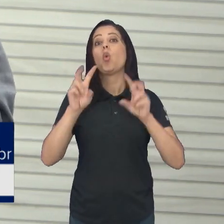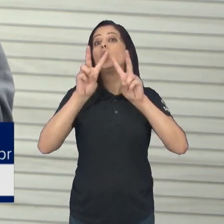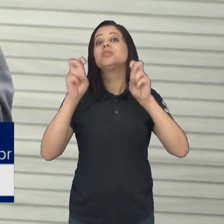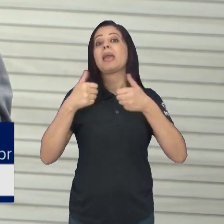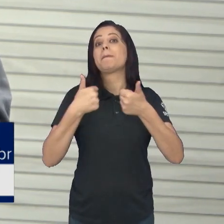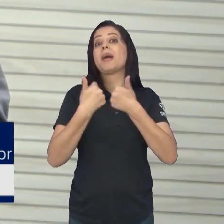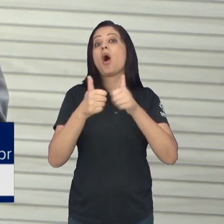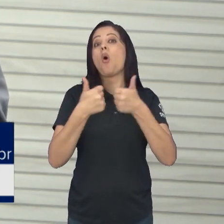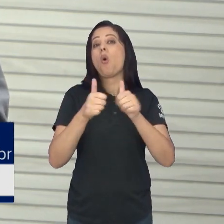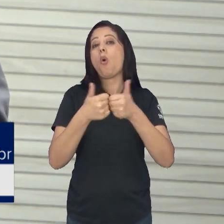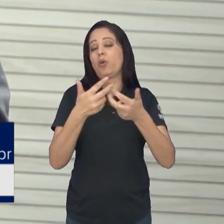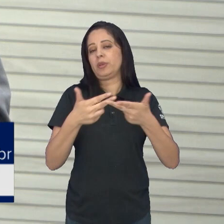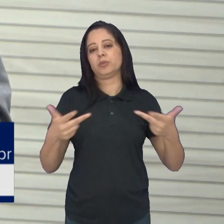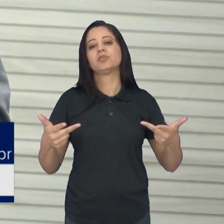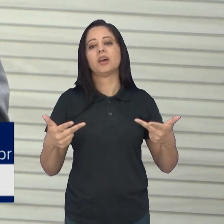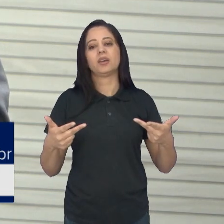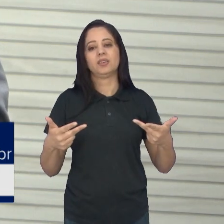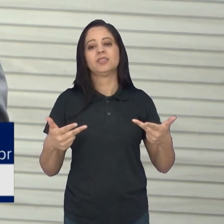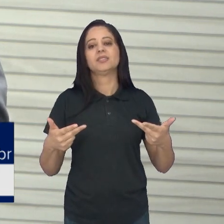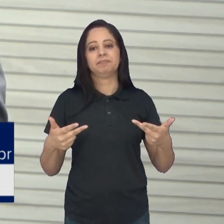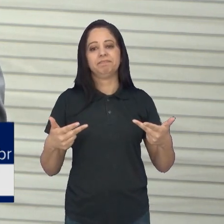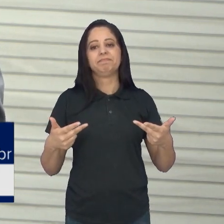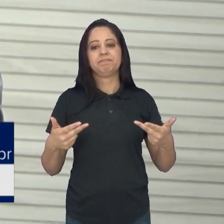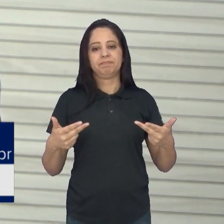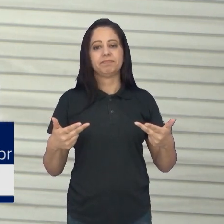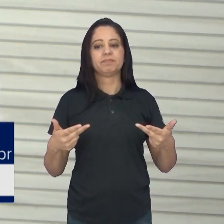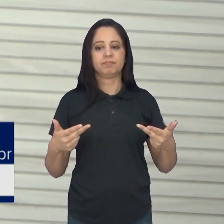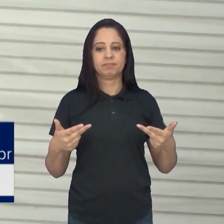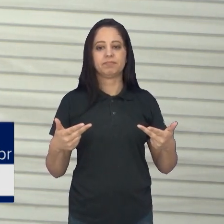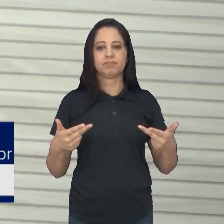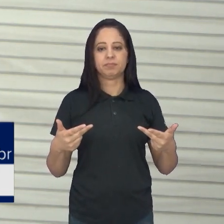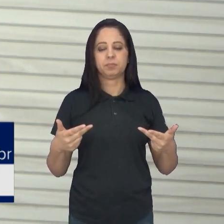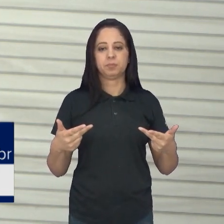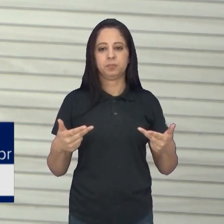O transporte, realmente, ele foi